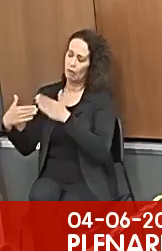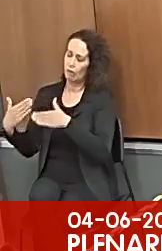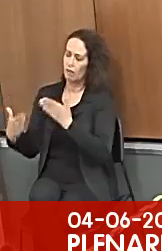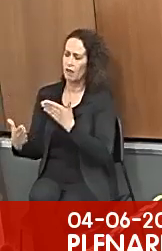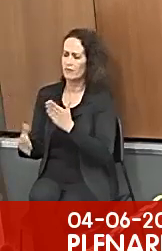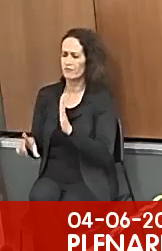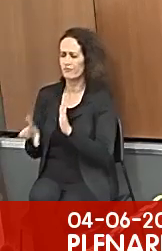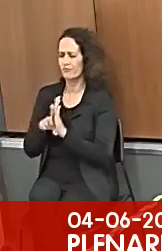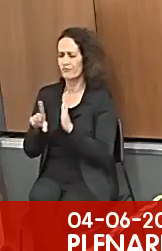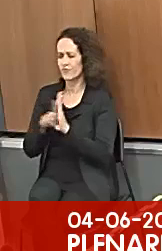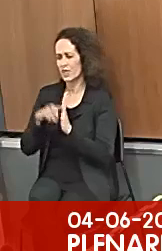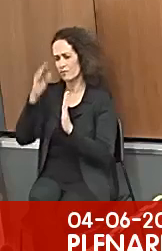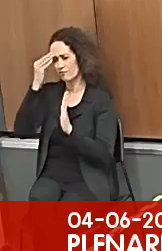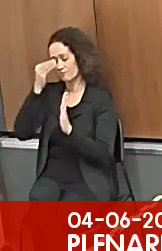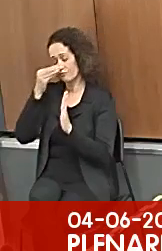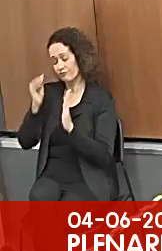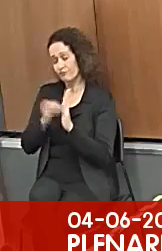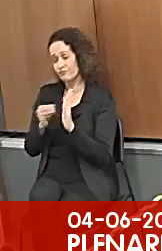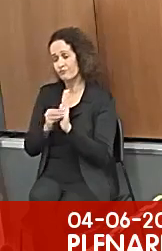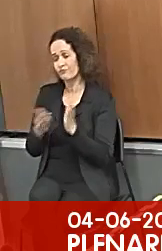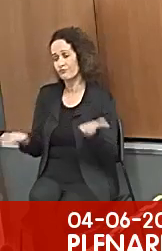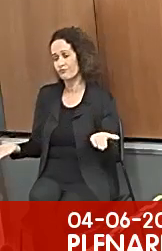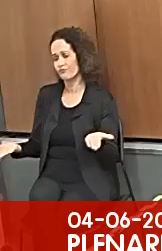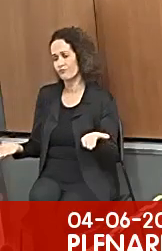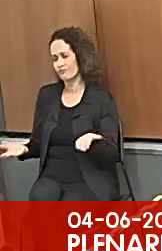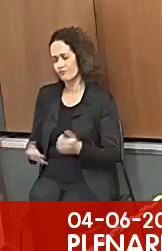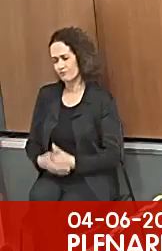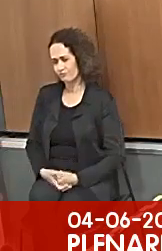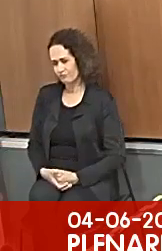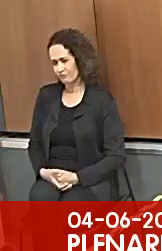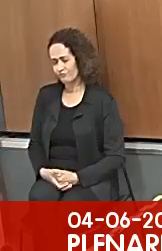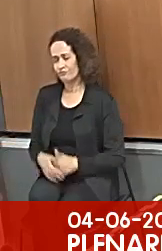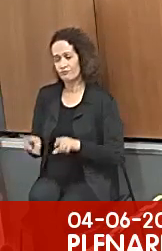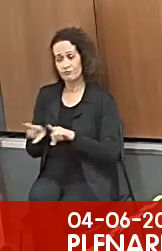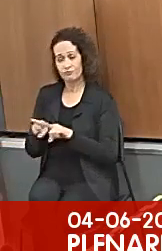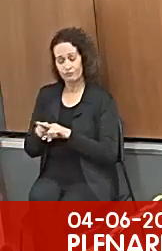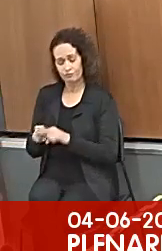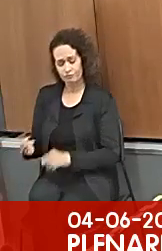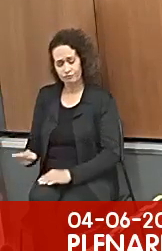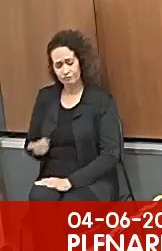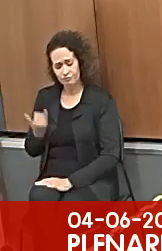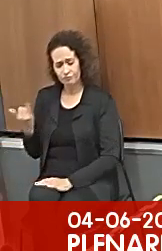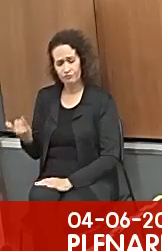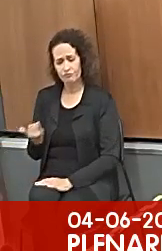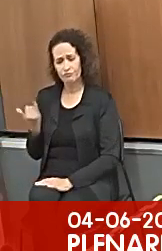cumpridas. E outro fator muito, mas muito, muito importante.